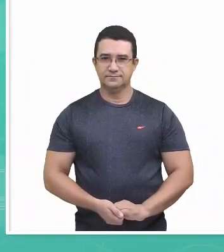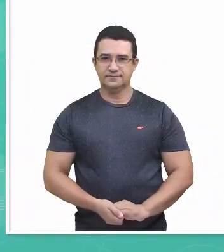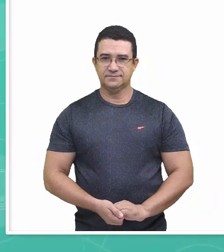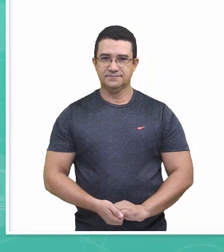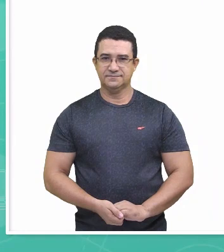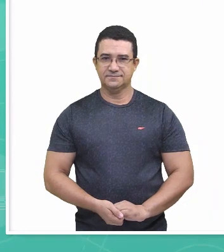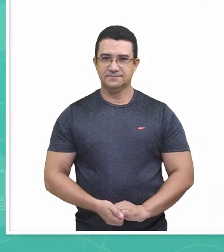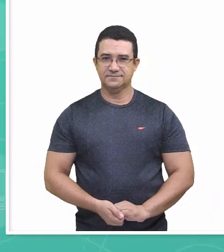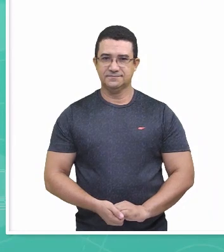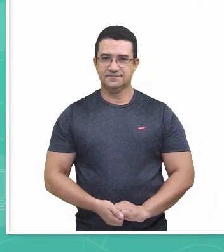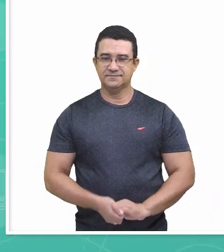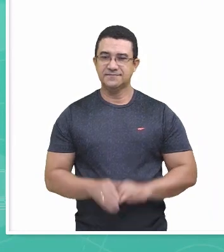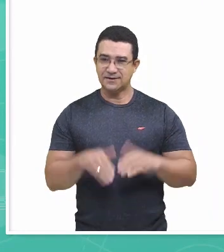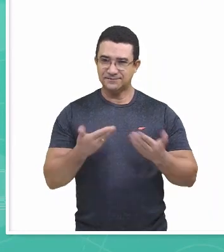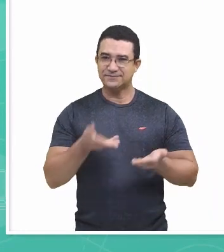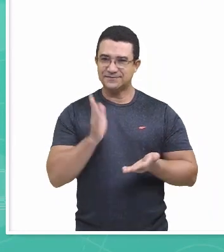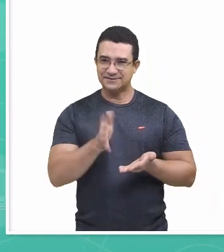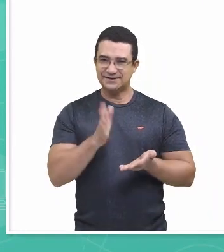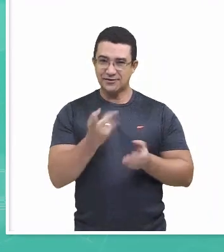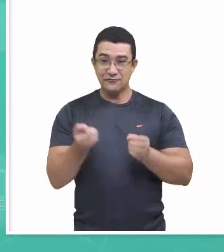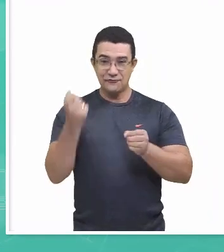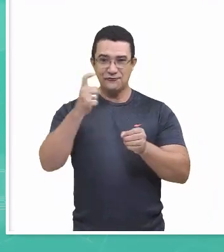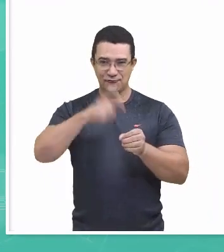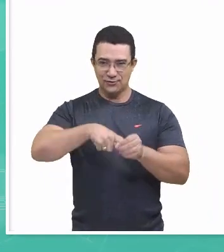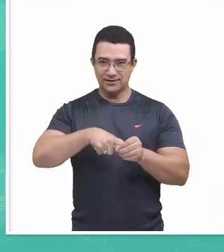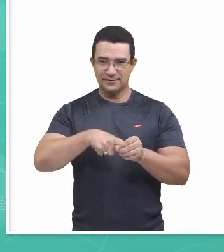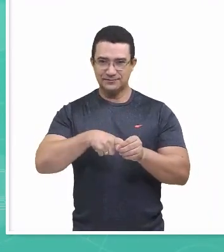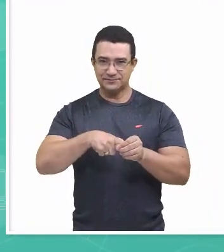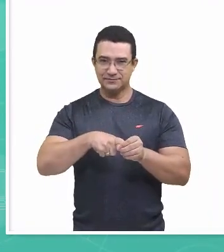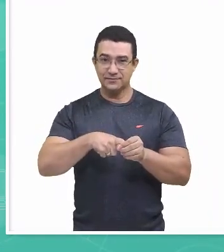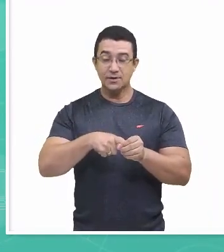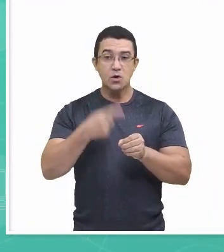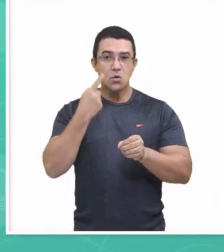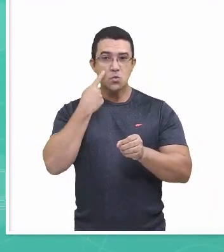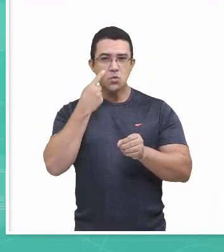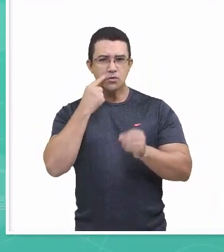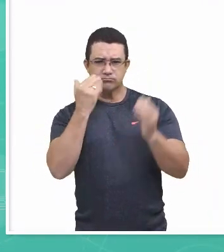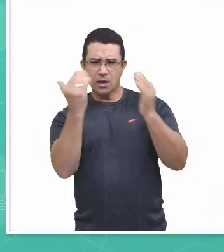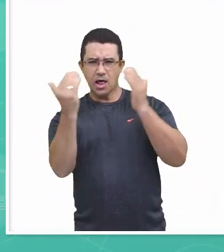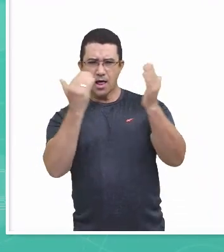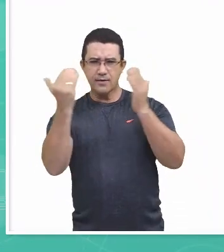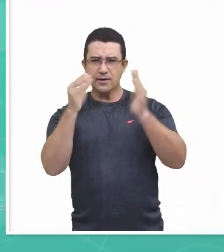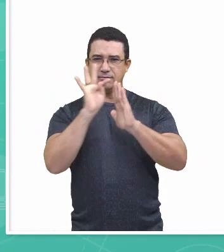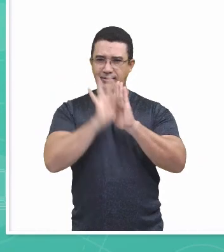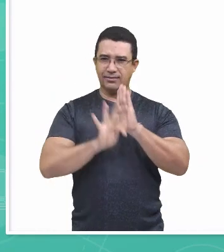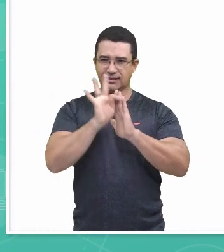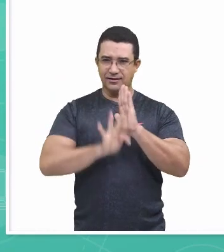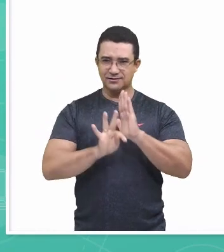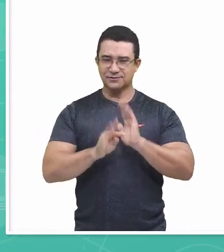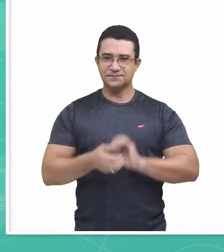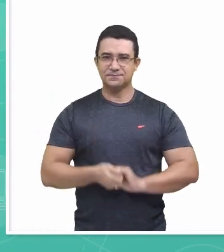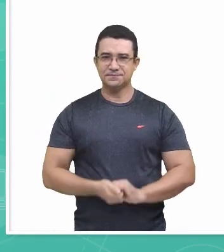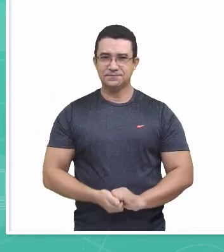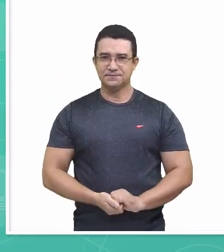Muito bem, muito bem, muito bem. Retornando, vamos analisar o nosso texto? Olha só, observe